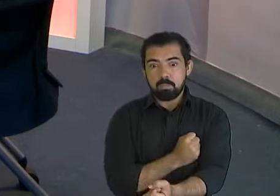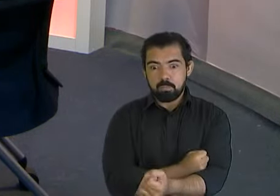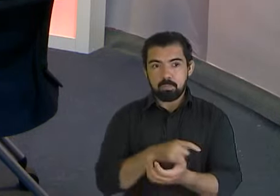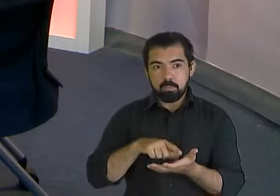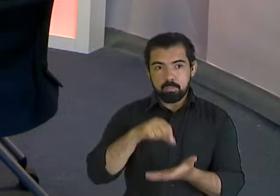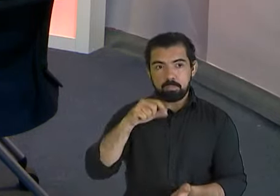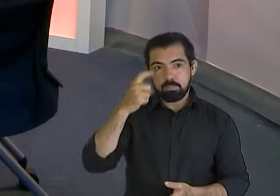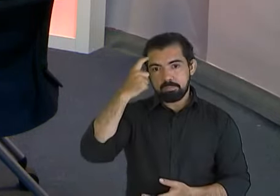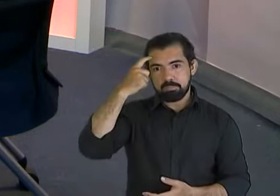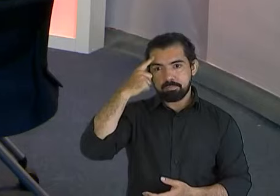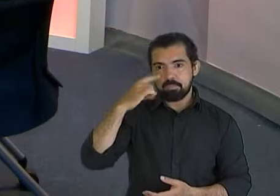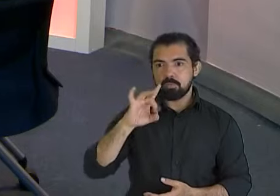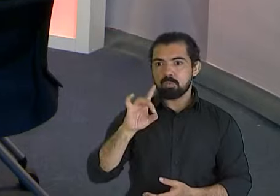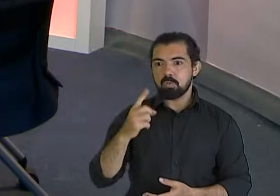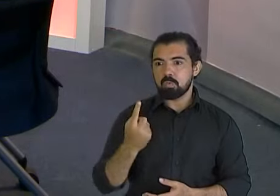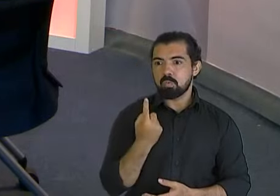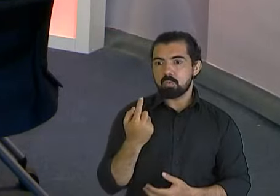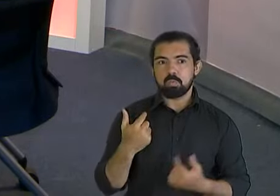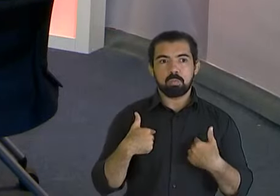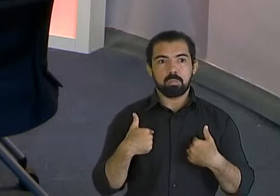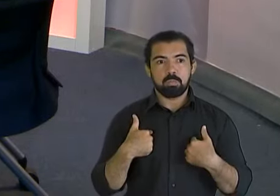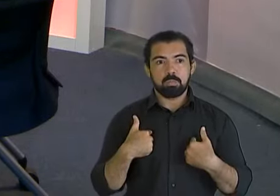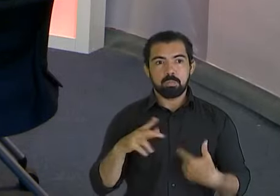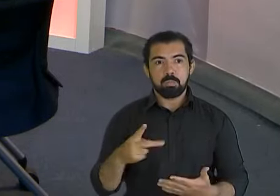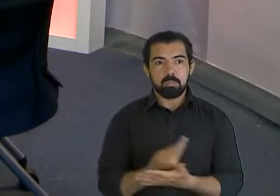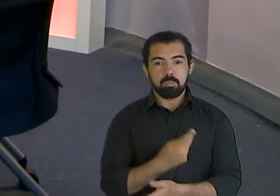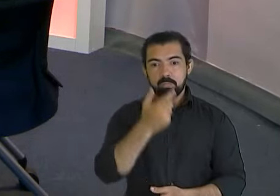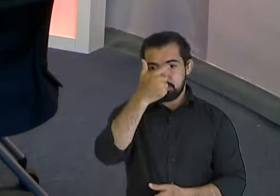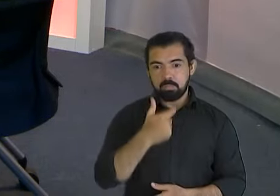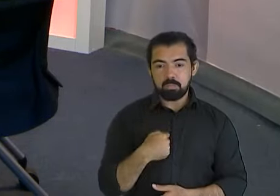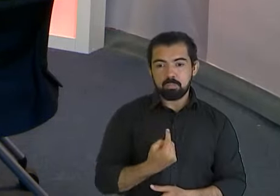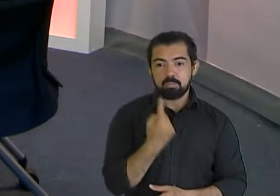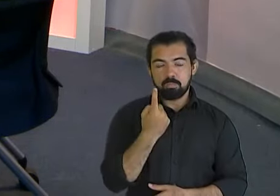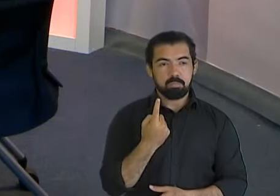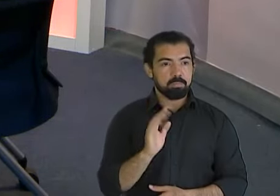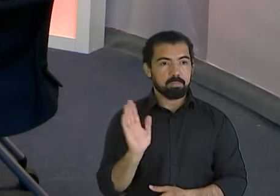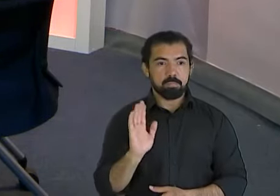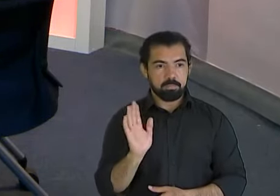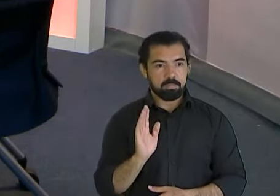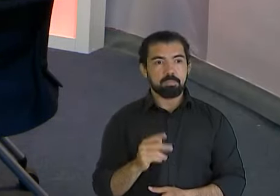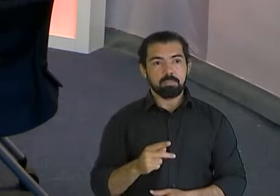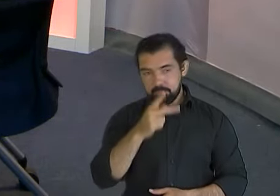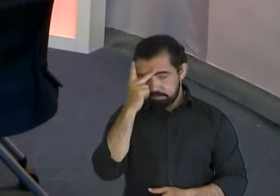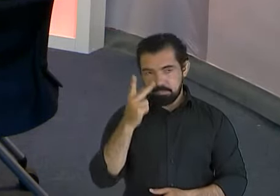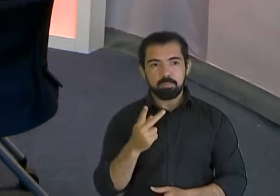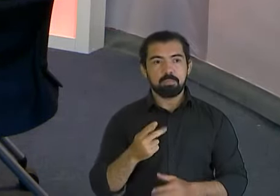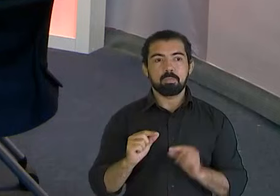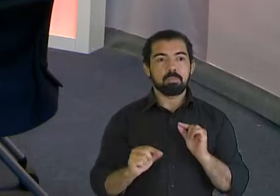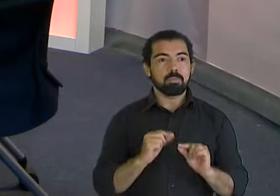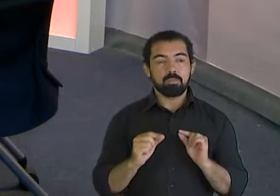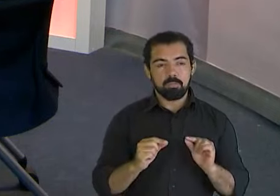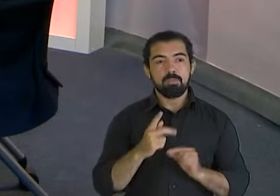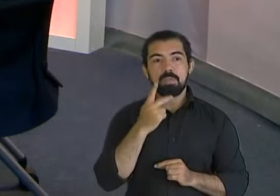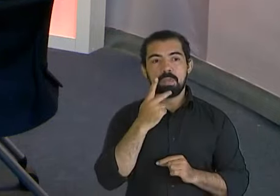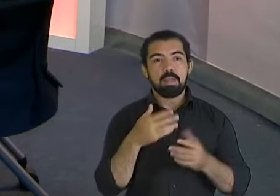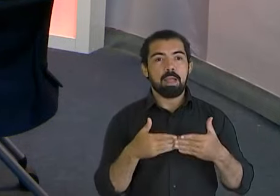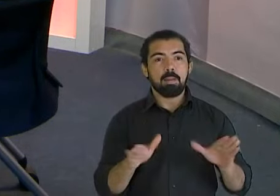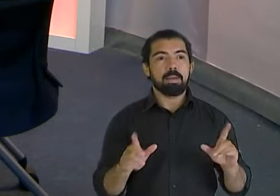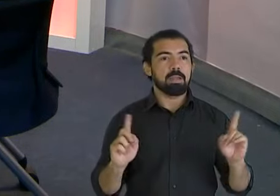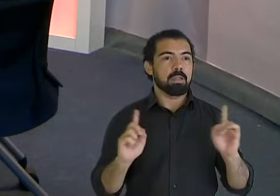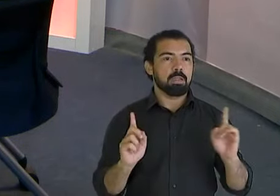só eu. Eu achei que ele só acontecia comigo. Né? Então, a gente está falando aqui como se várias pessoas falassem disso abertamente, mas isso não